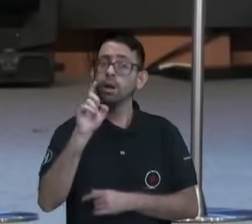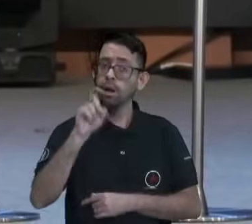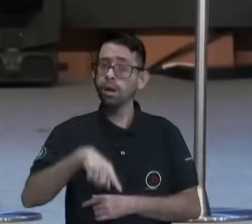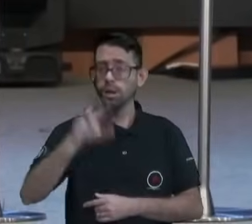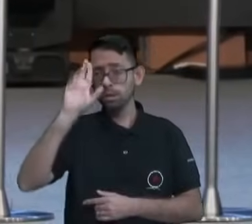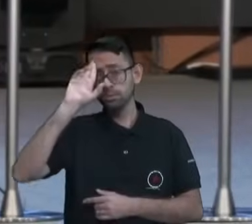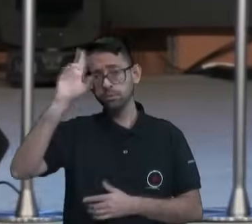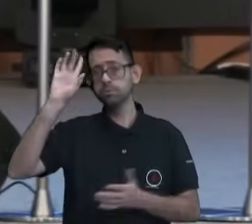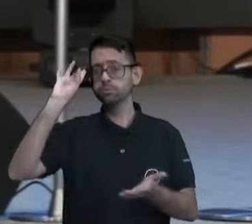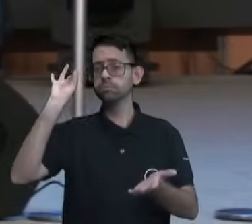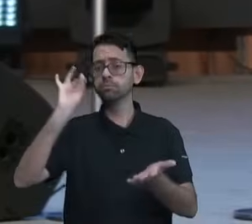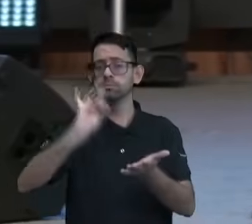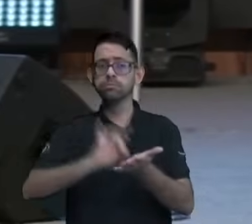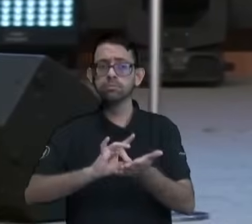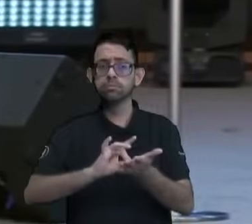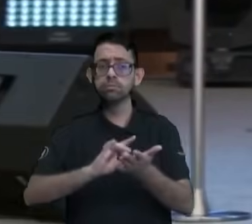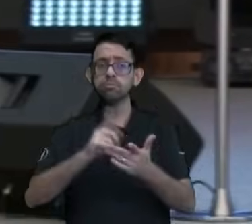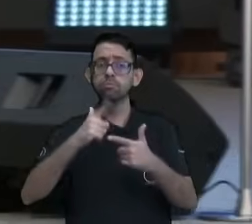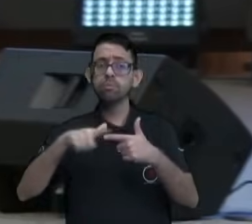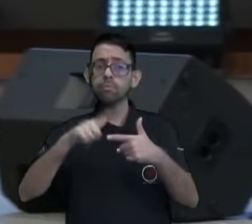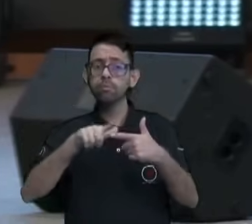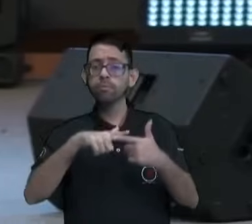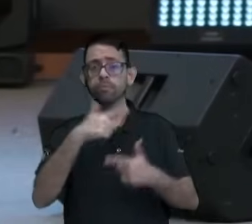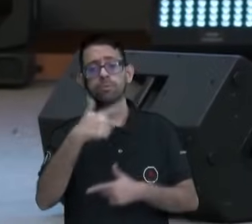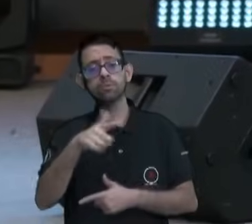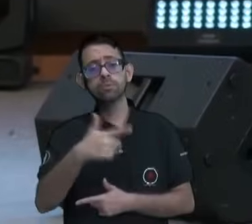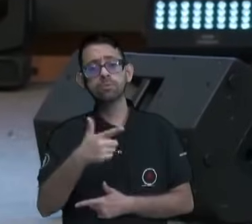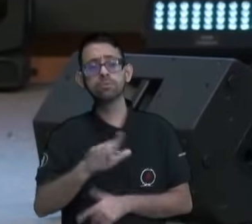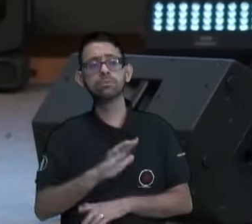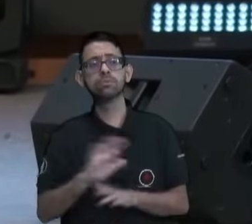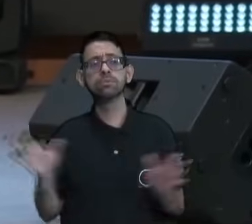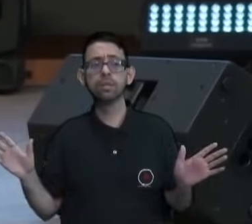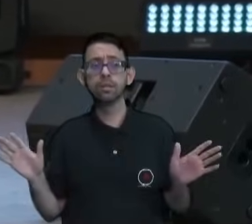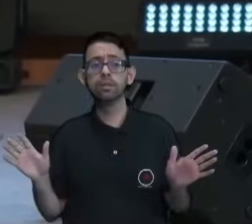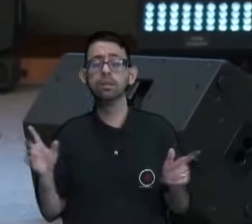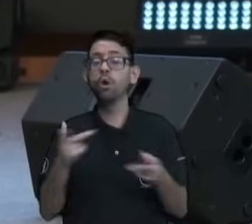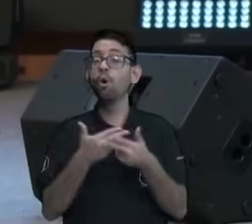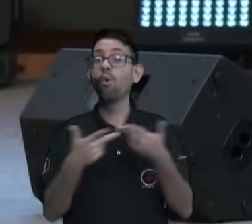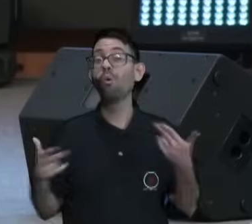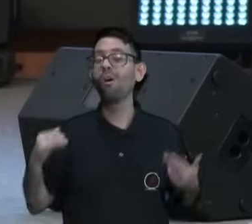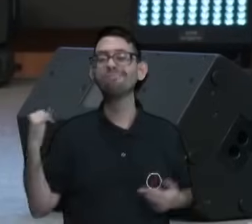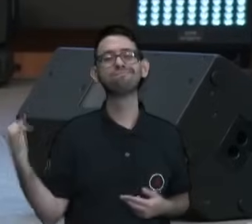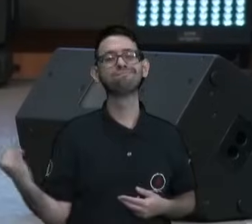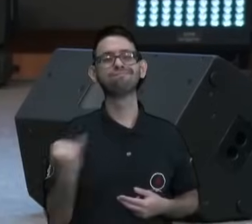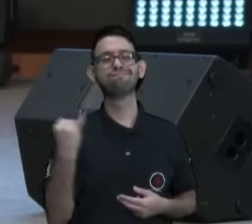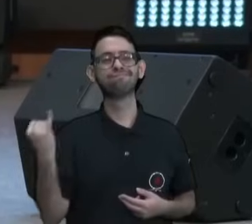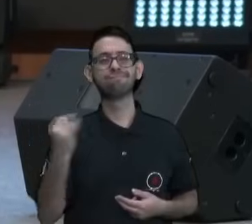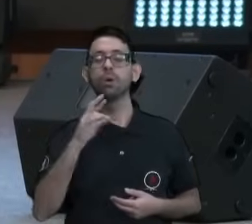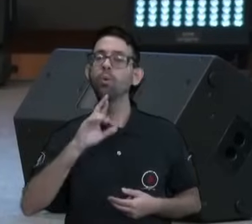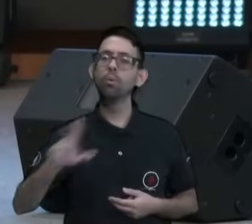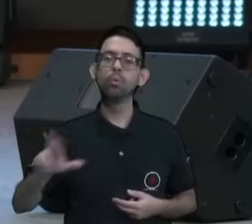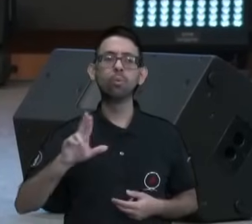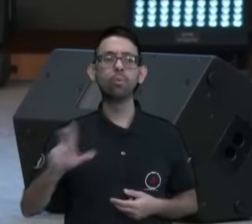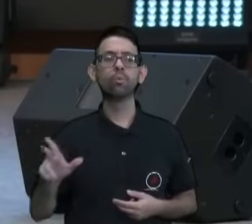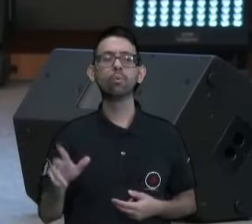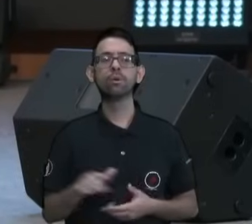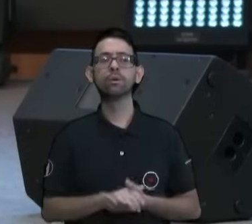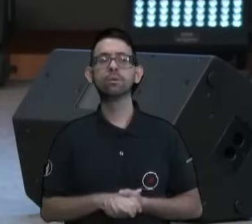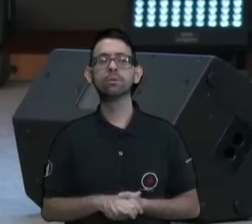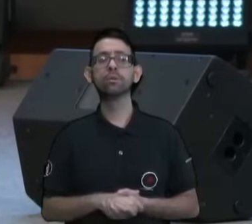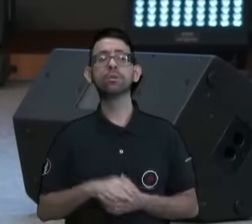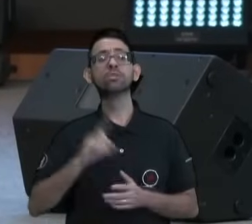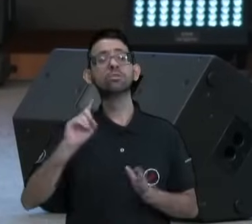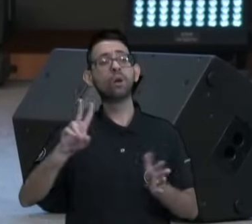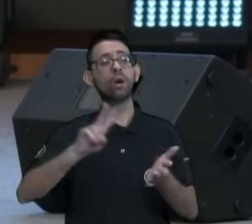não tenho problema não são pontos fundamentais o problema é A falsificação